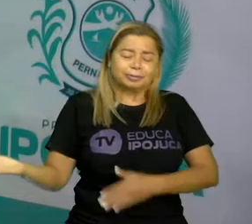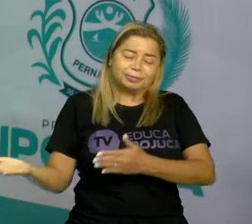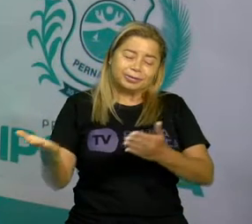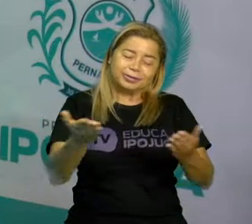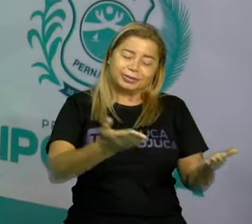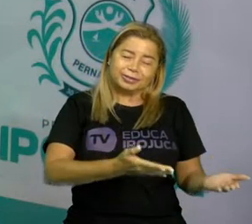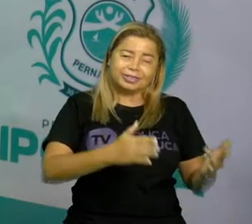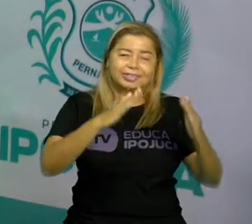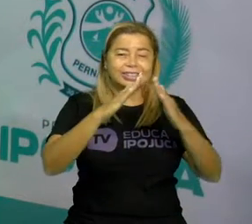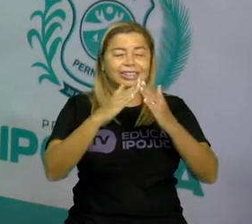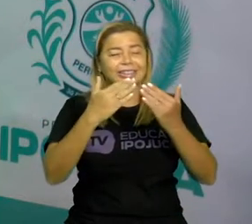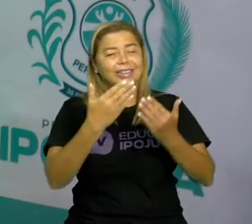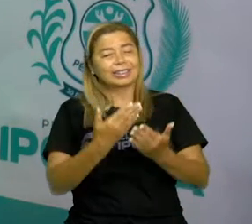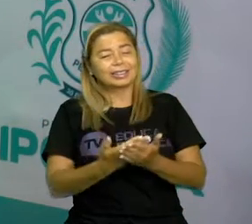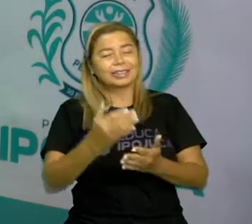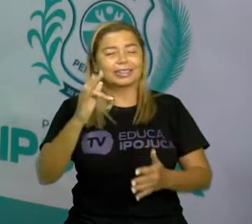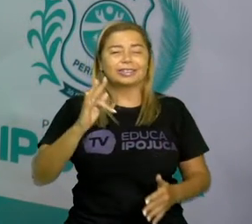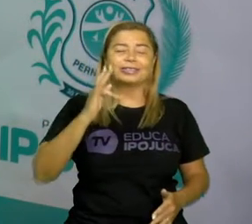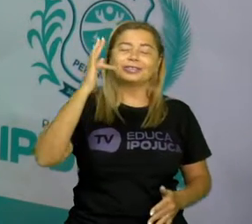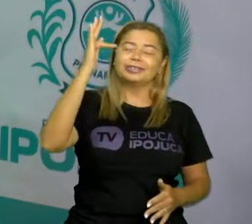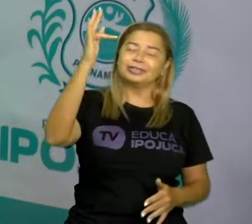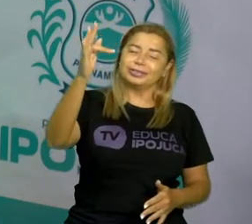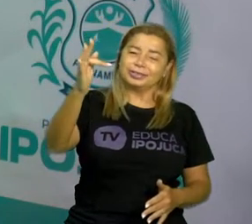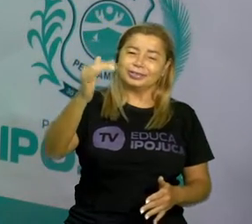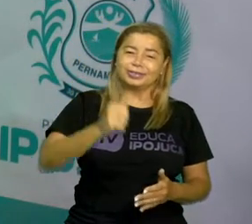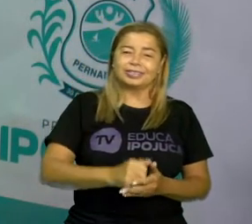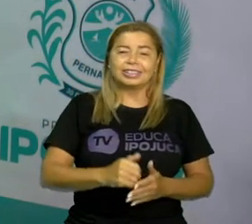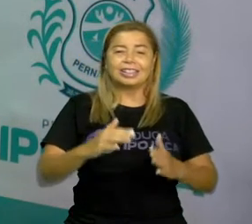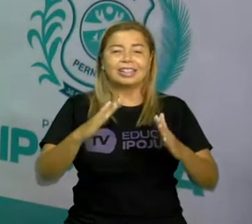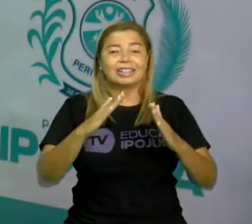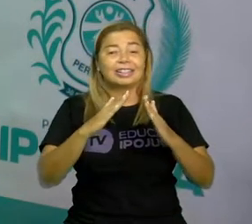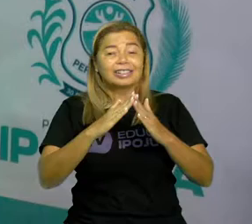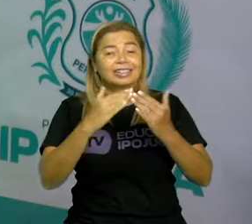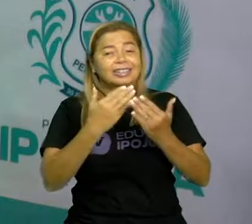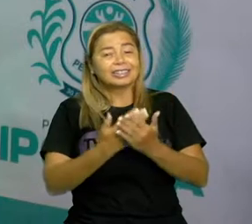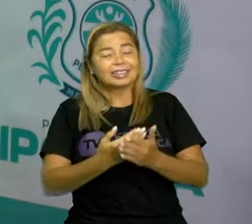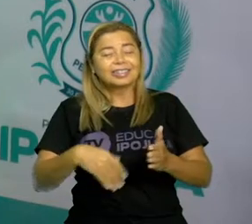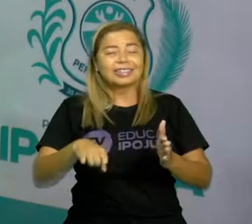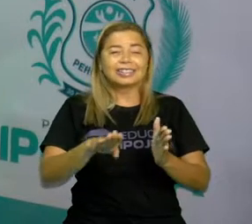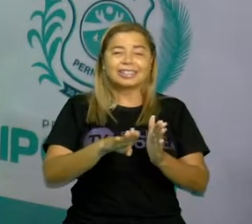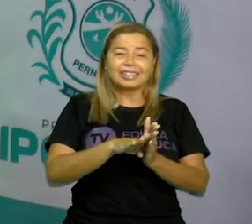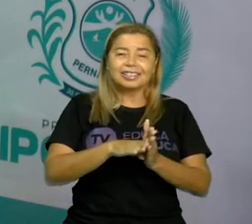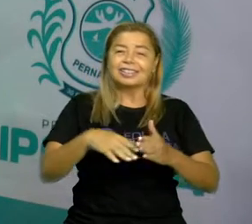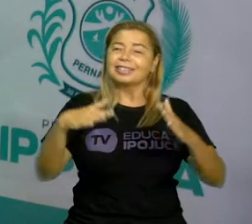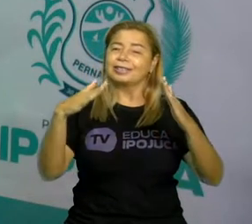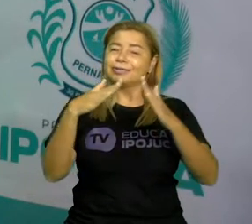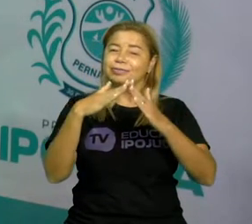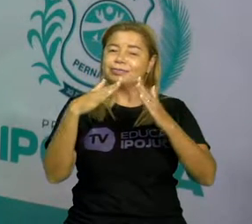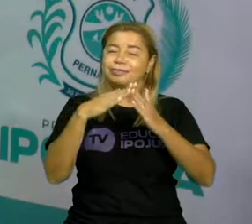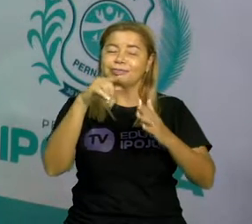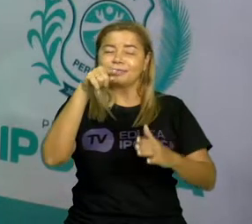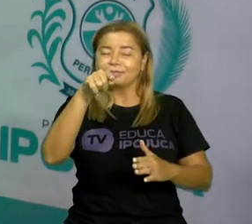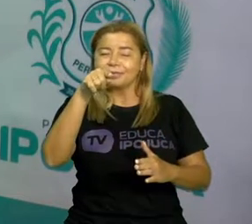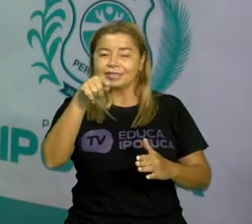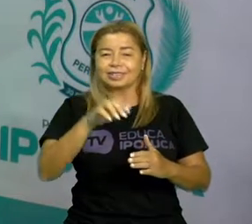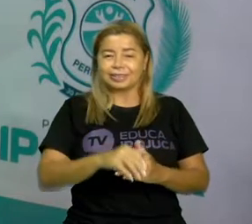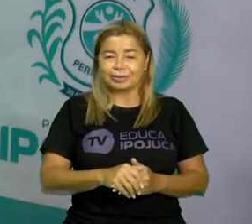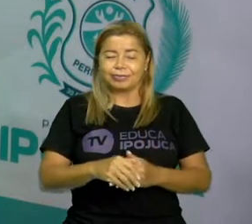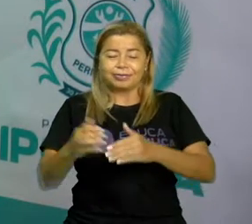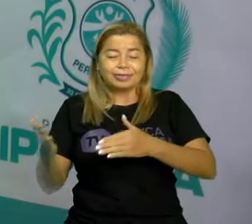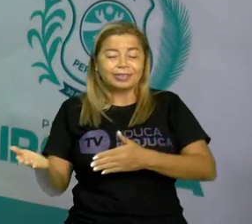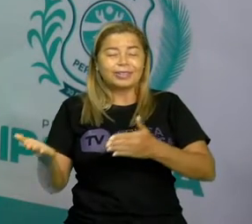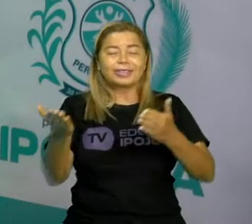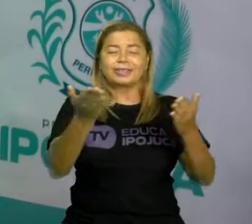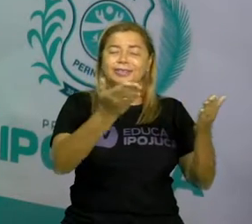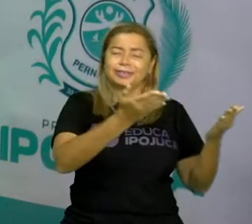futuro, a escola que educa, a escola que vai até você, vai até a sua casa. Então, convido vocês,